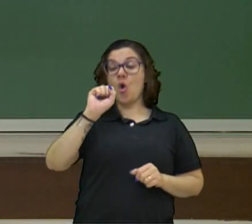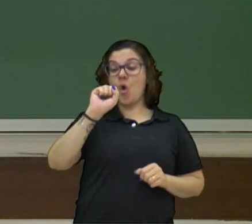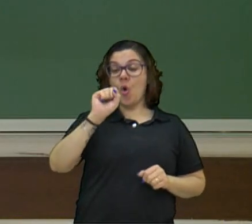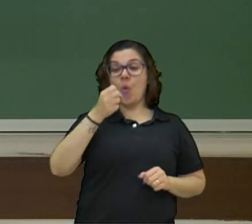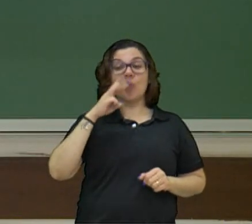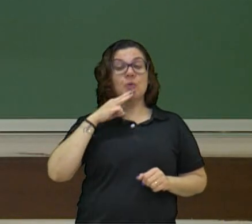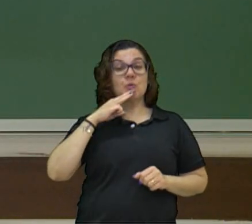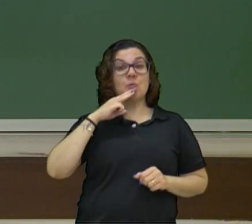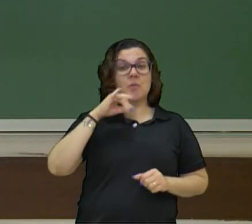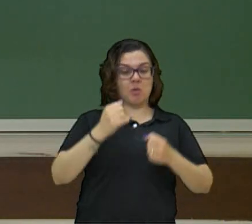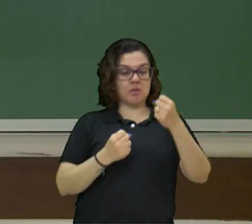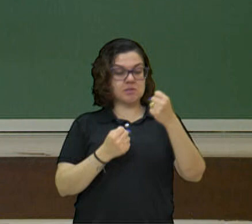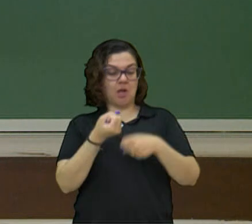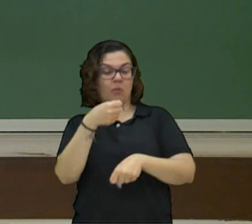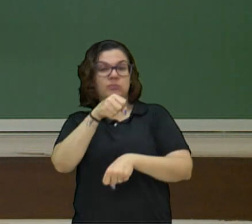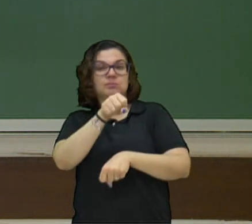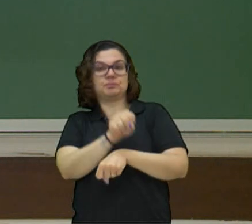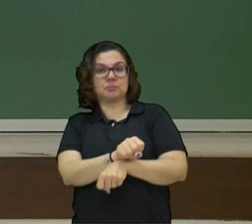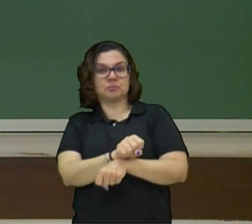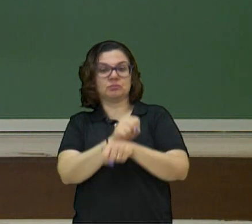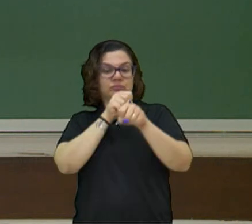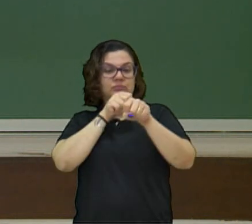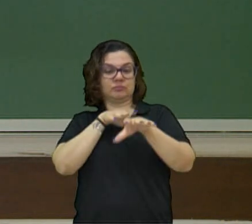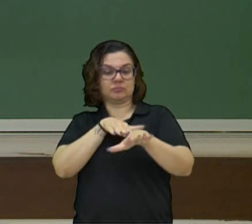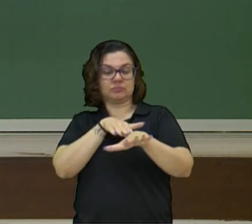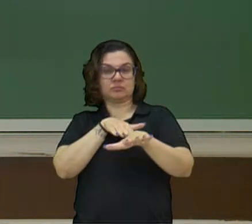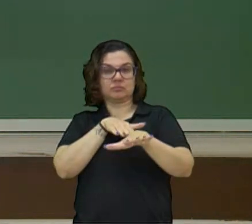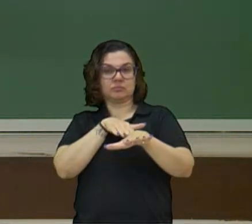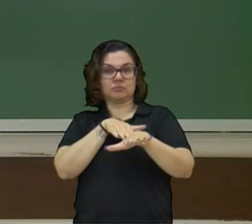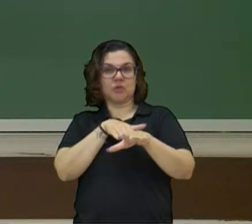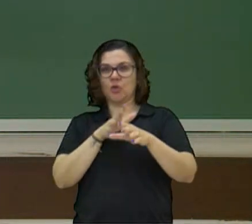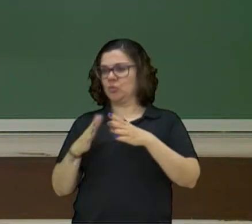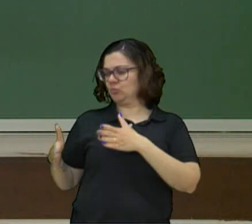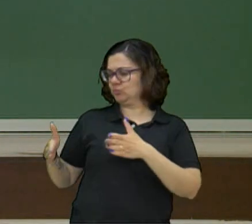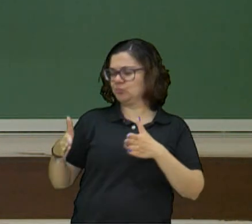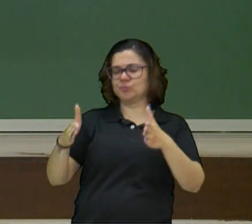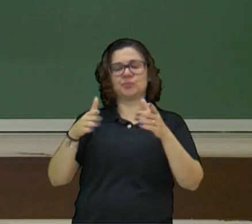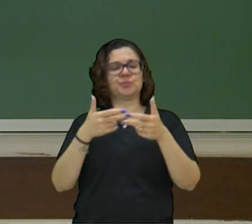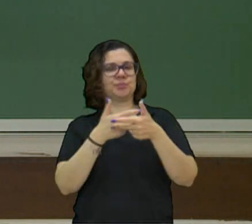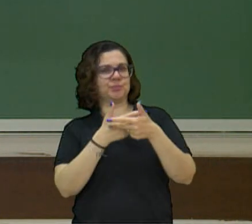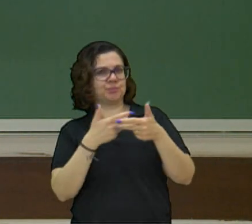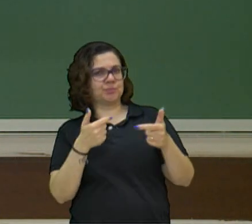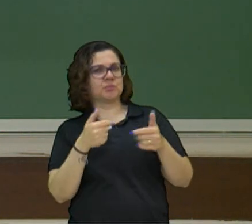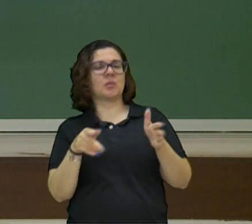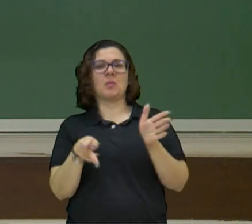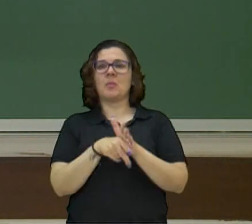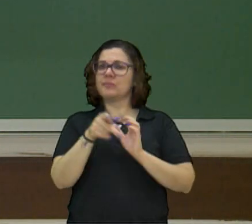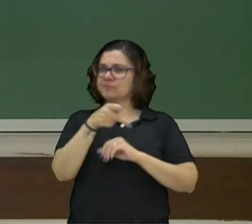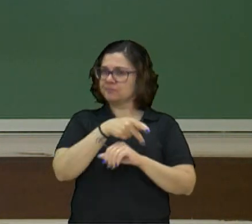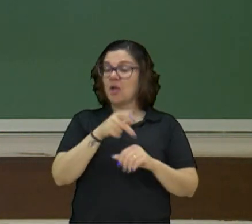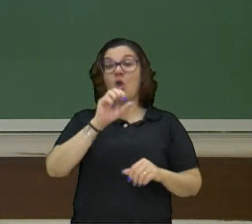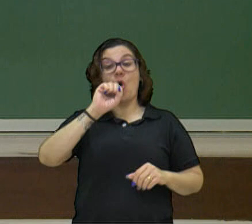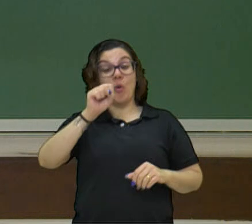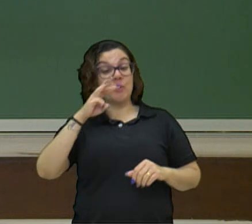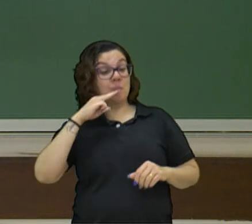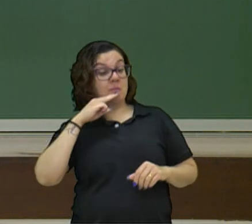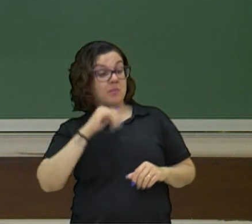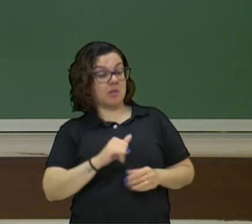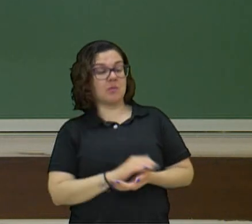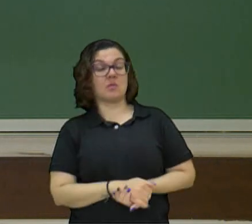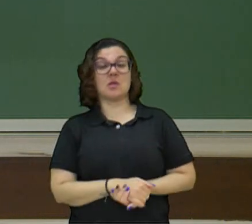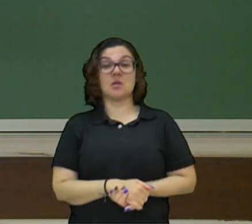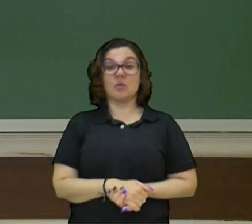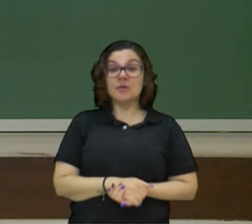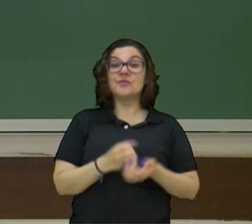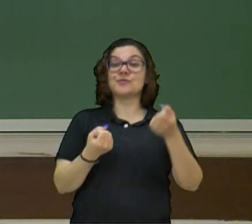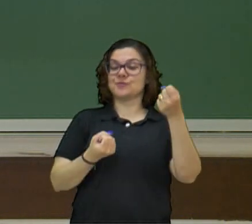milhões de veículos parassem de circular nas estradas e nas na malha viária do país então imagina você